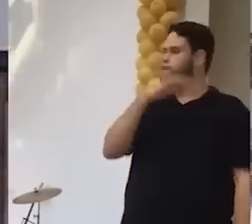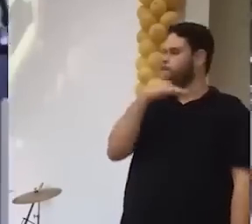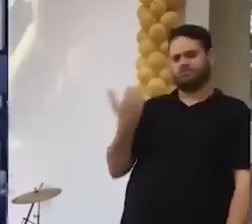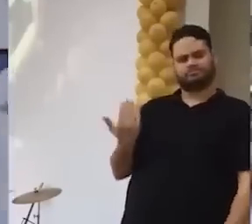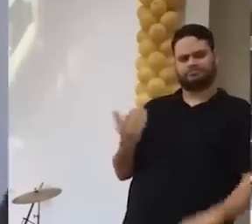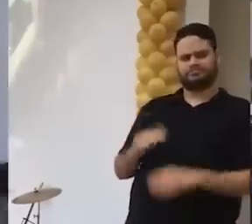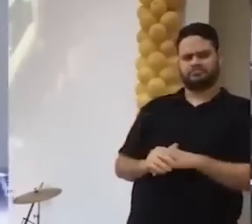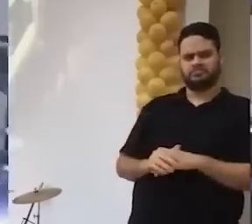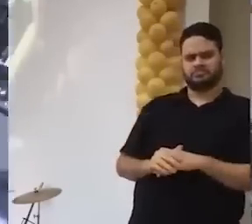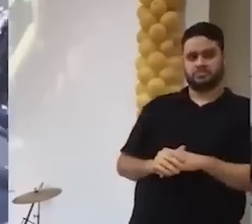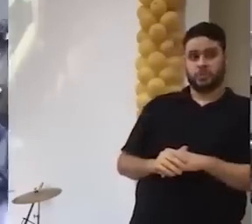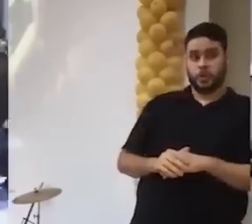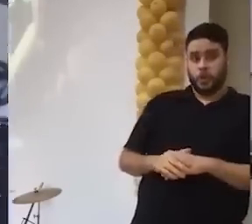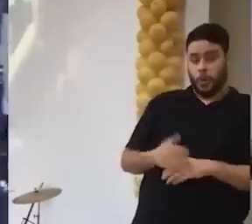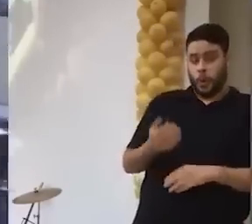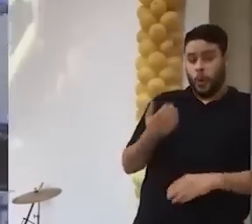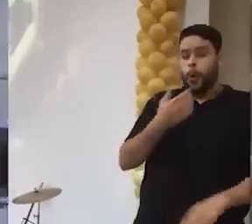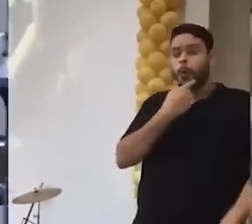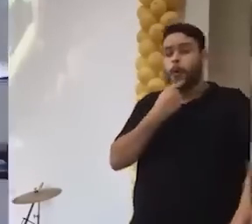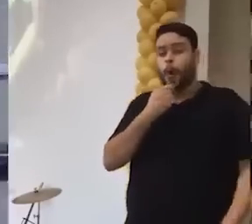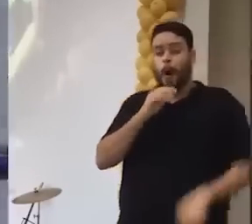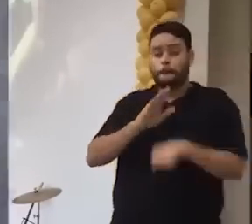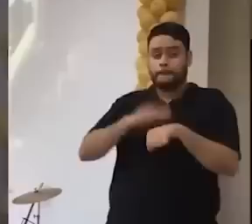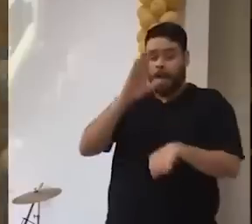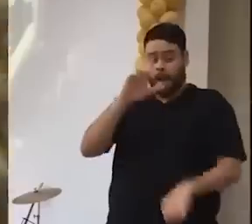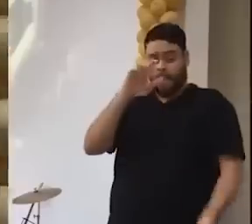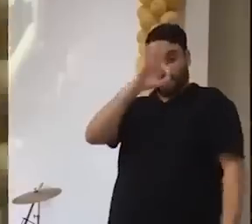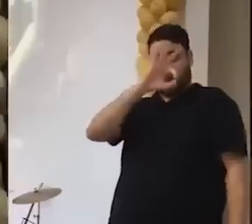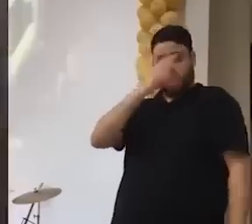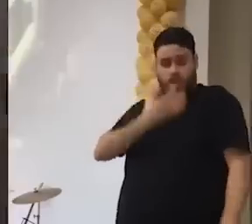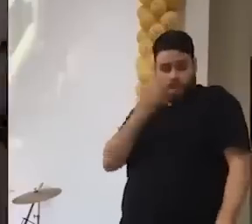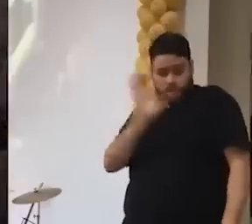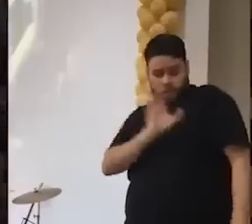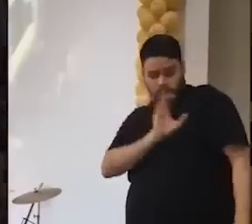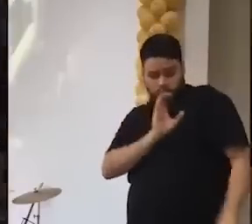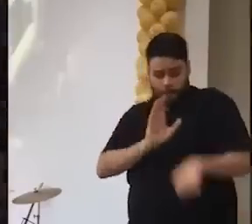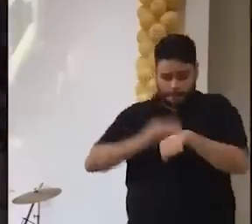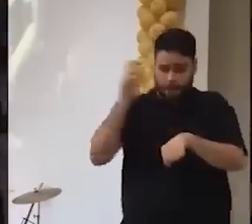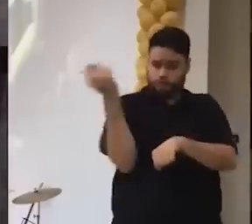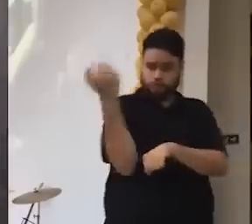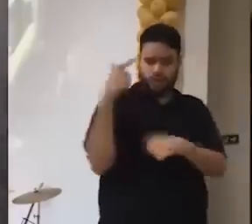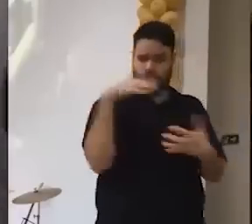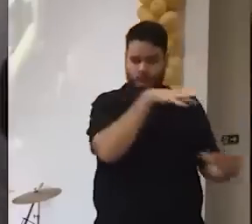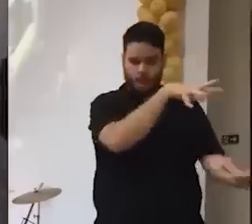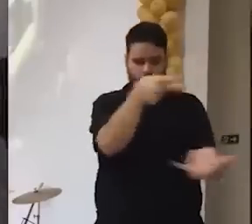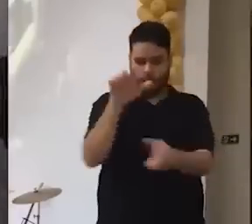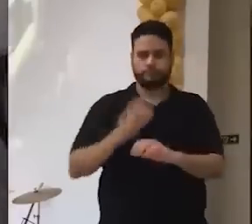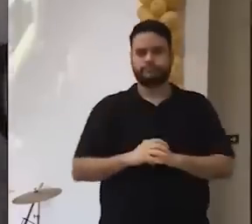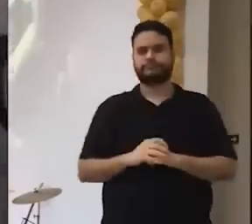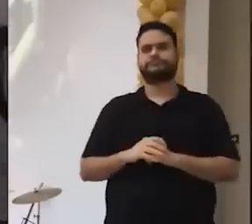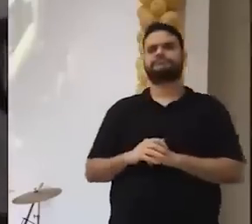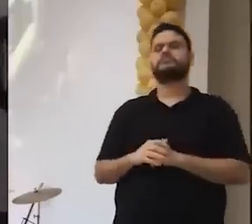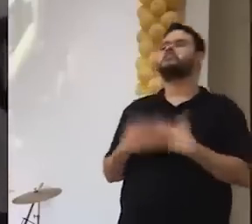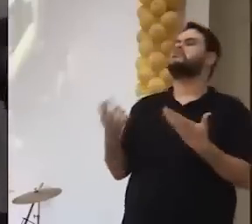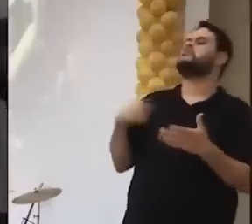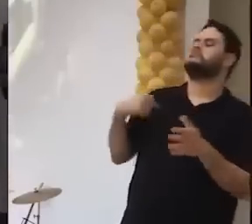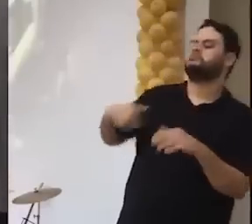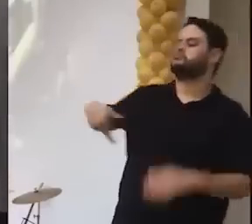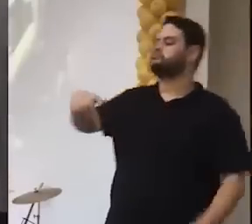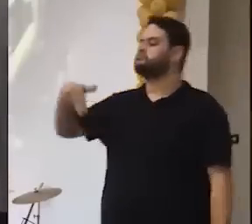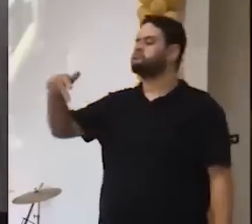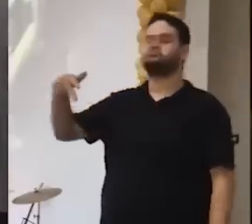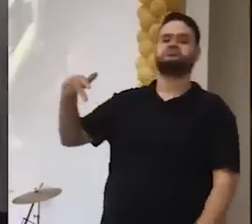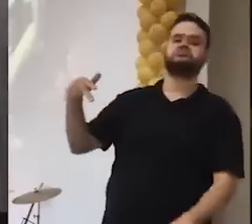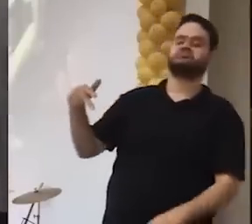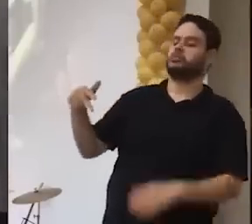curioso, chega no contador, encosta nele e disse: aí, me conta, quanto é que o doutor